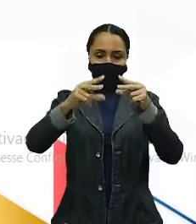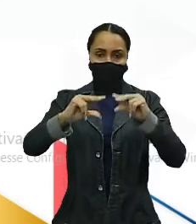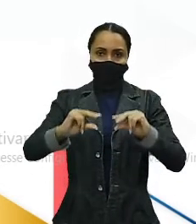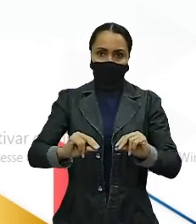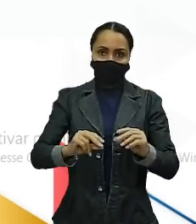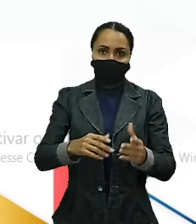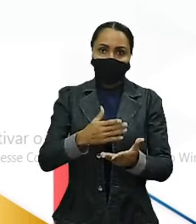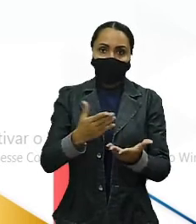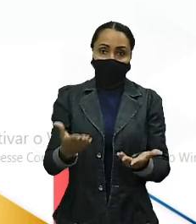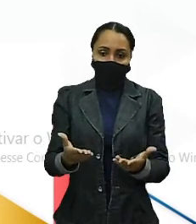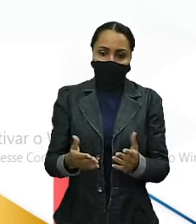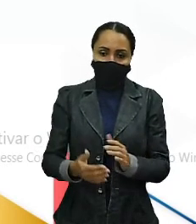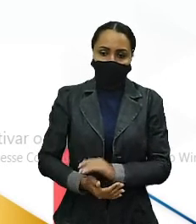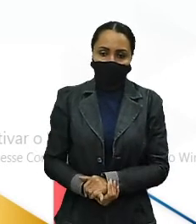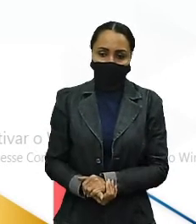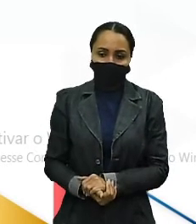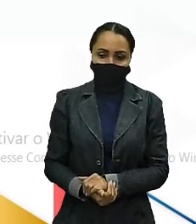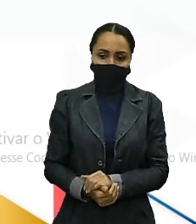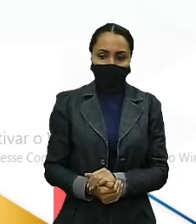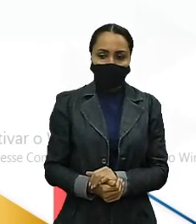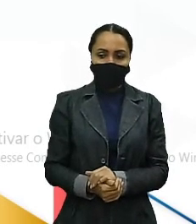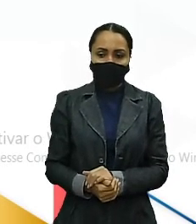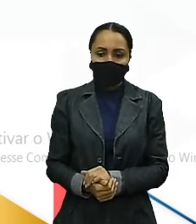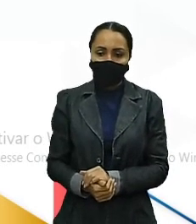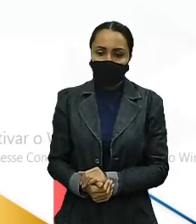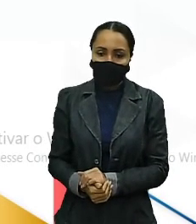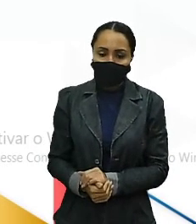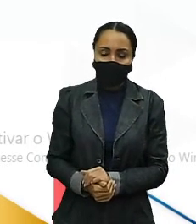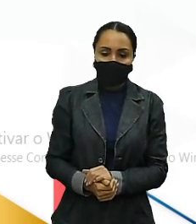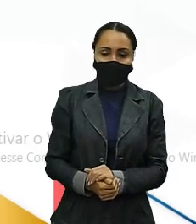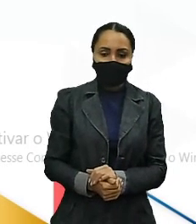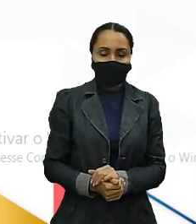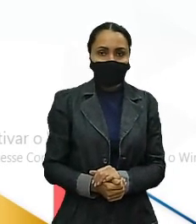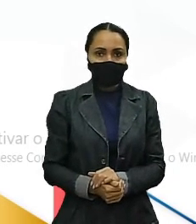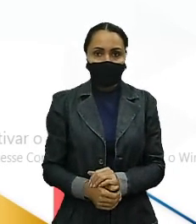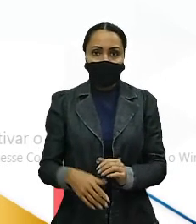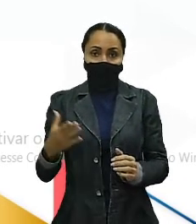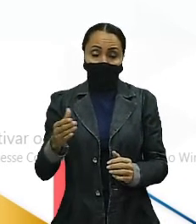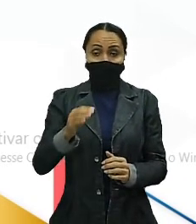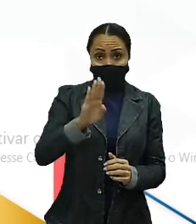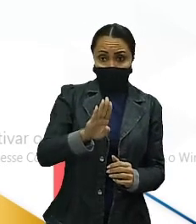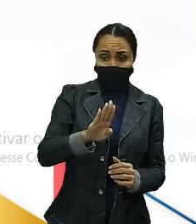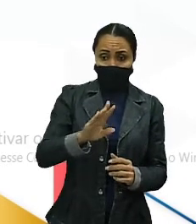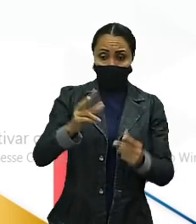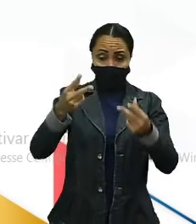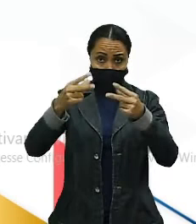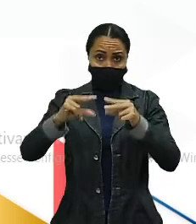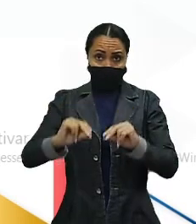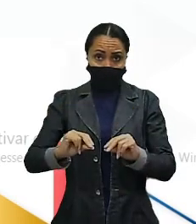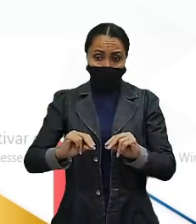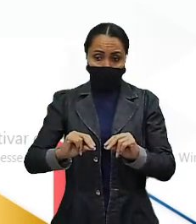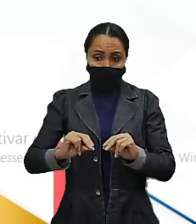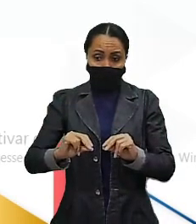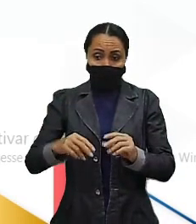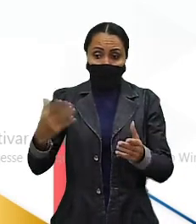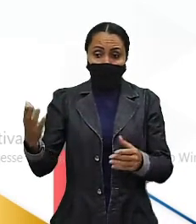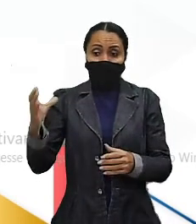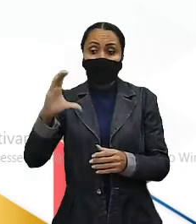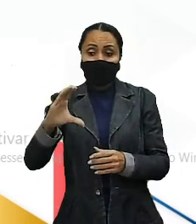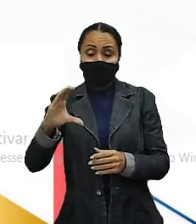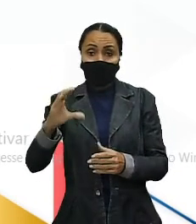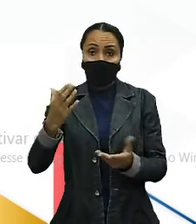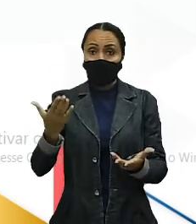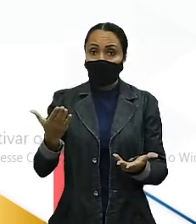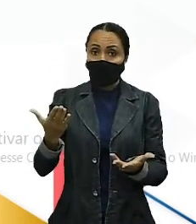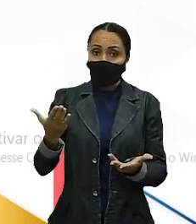vai coincidir ou ela não vai coincidir? Se eu dobrar o meio a B, vai coincidir? E se eu dobrar o meio a C,